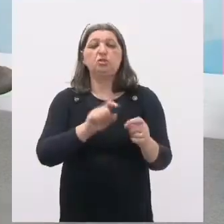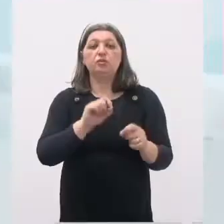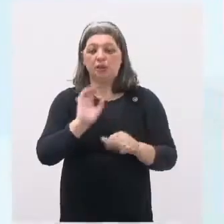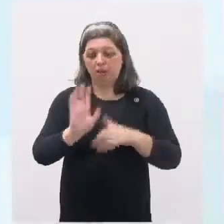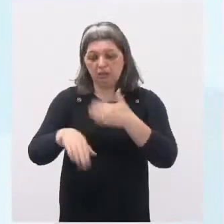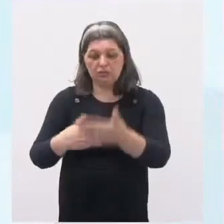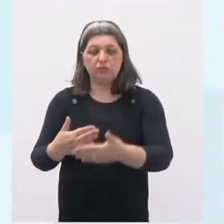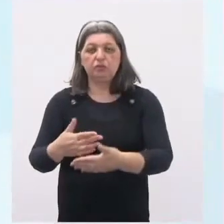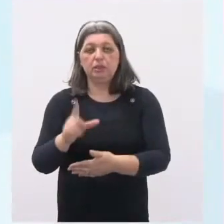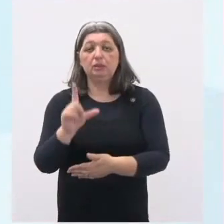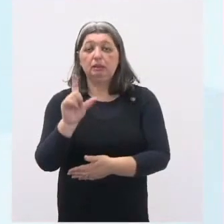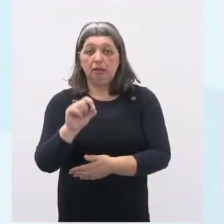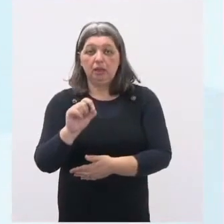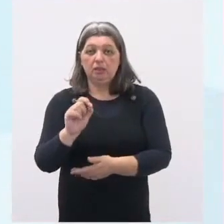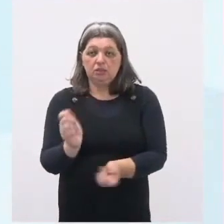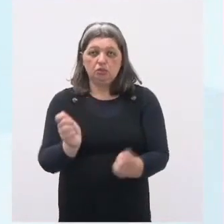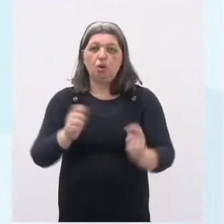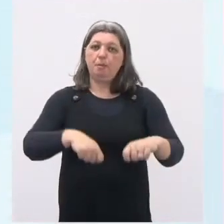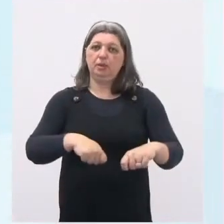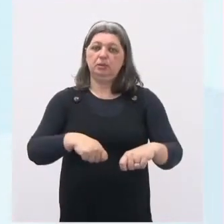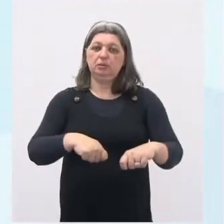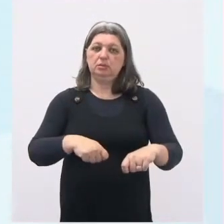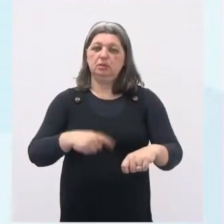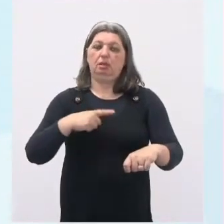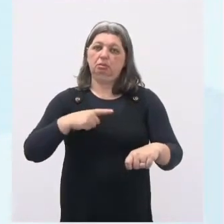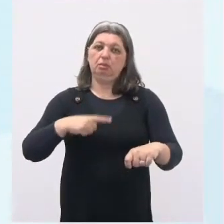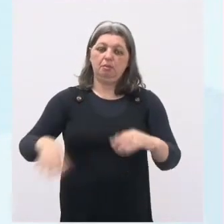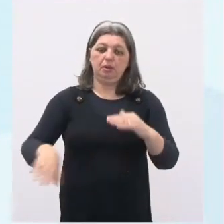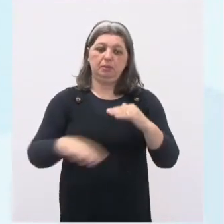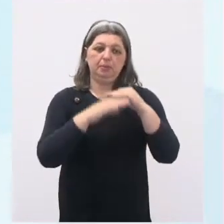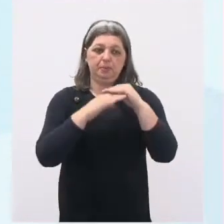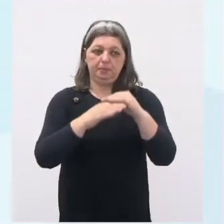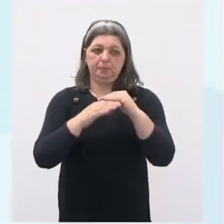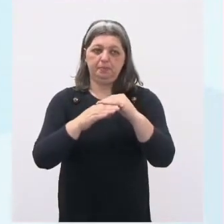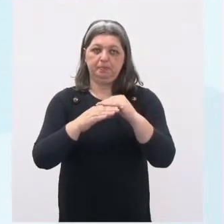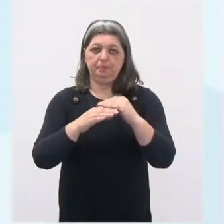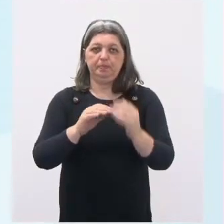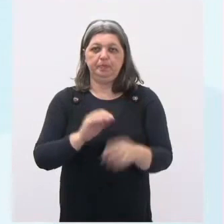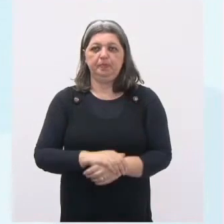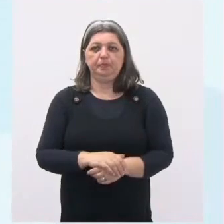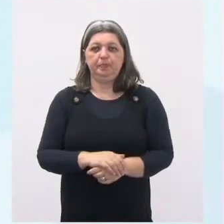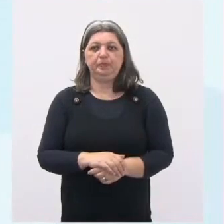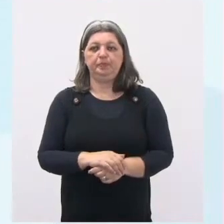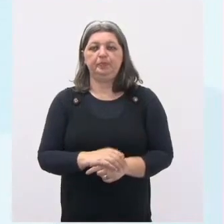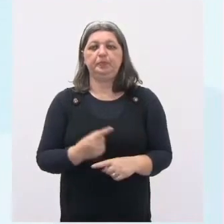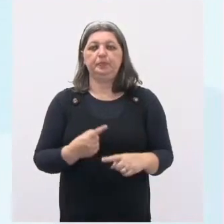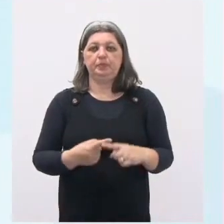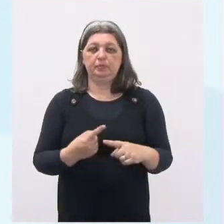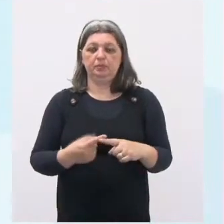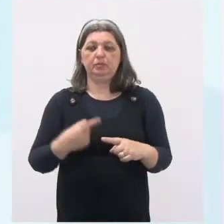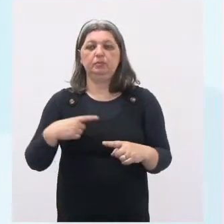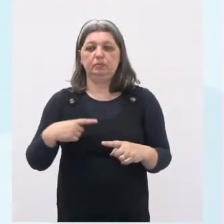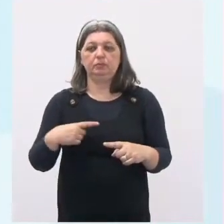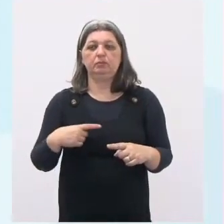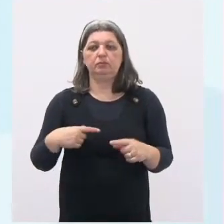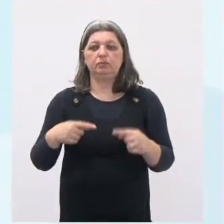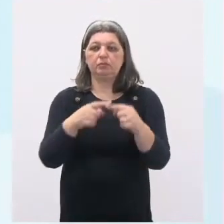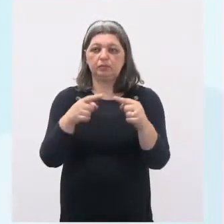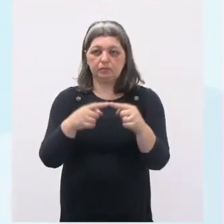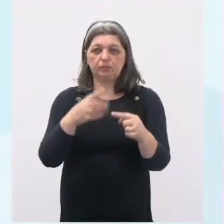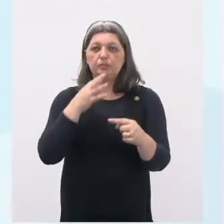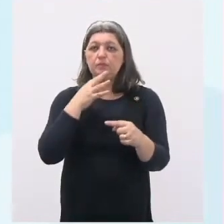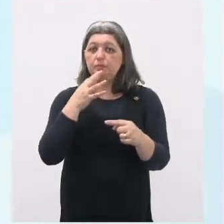competências, para que haja esse desenvolvimento global. Então, nós temos ali a primeira que está relacionada ao